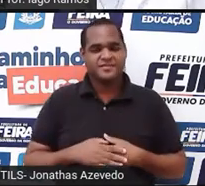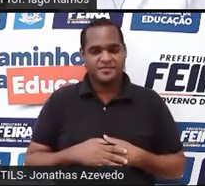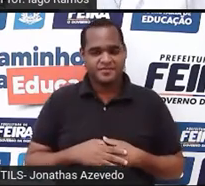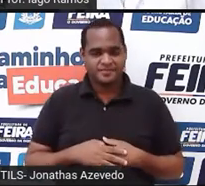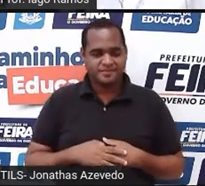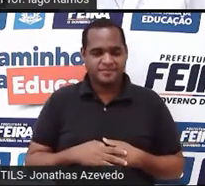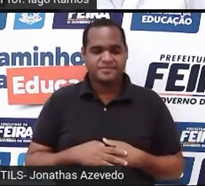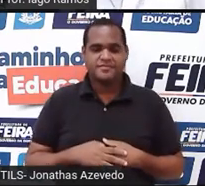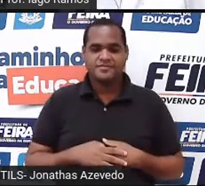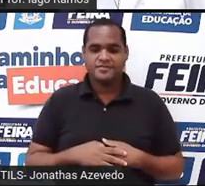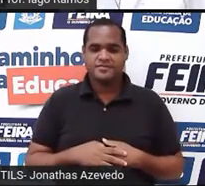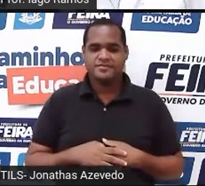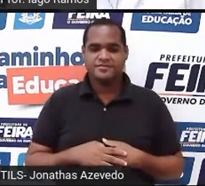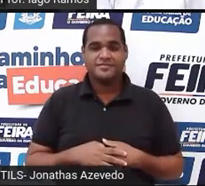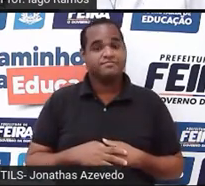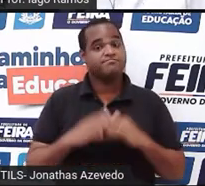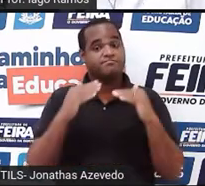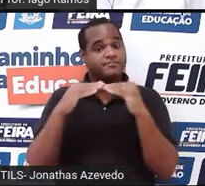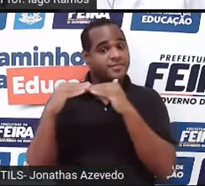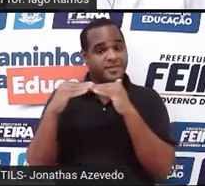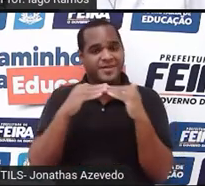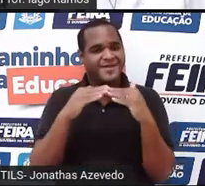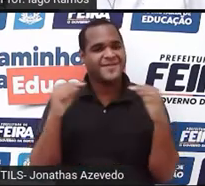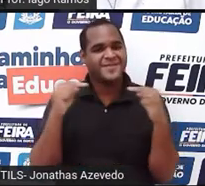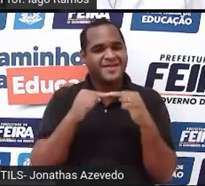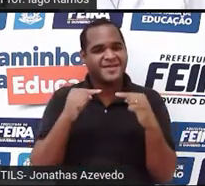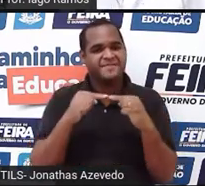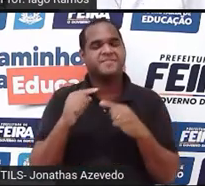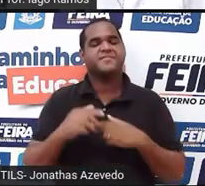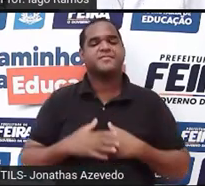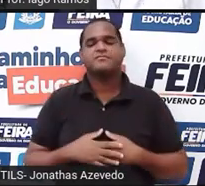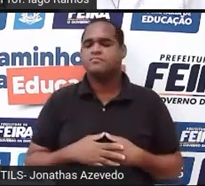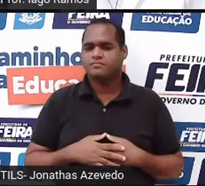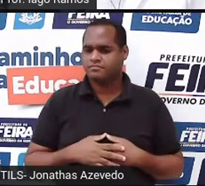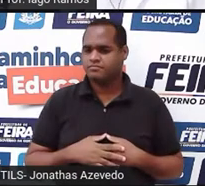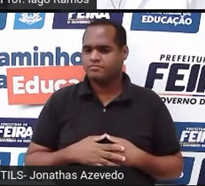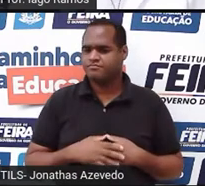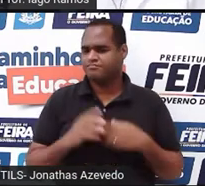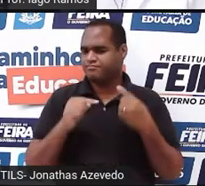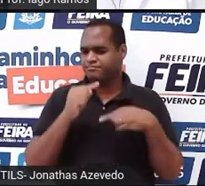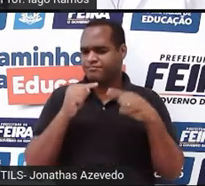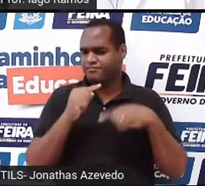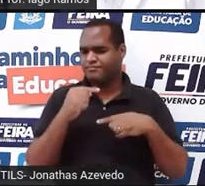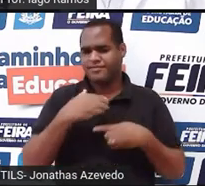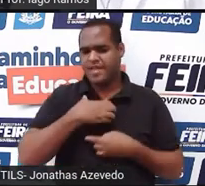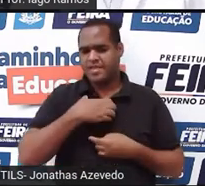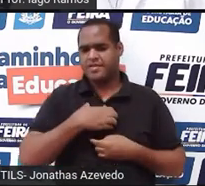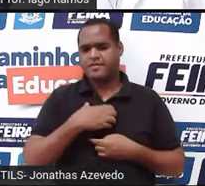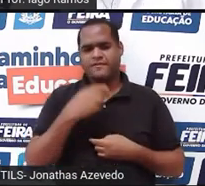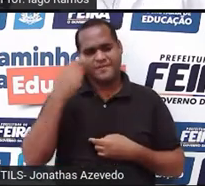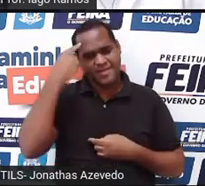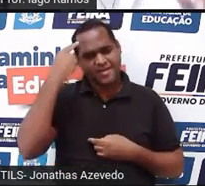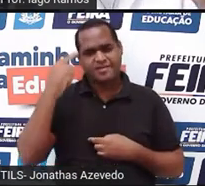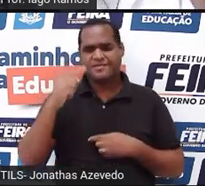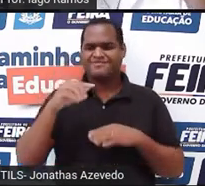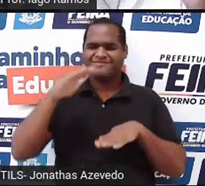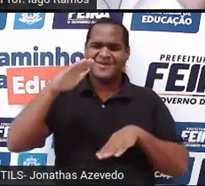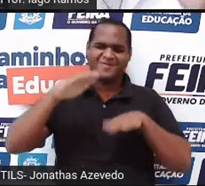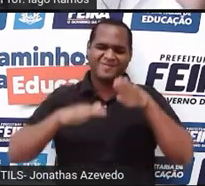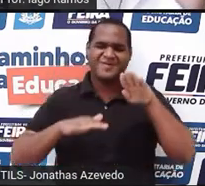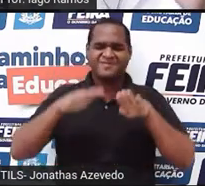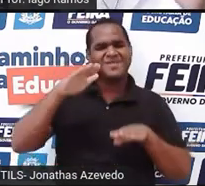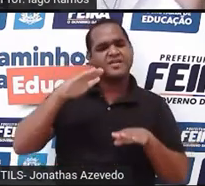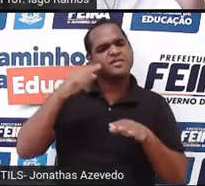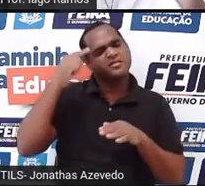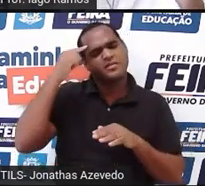são grandezas proporcionais e não faz sentido essa palavra invariável porque